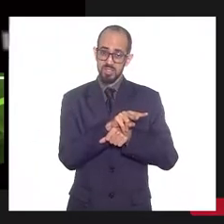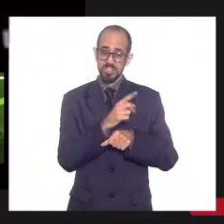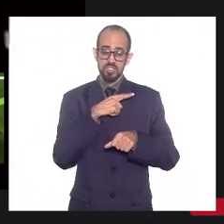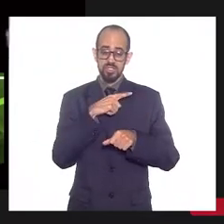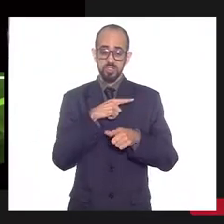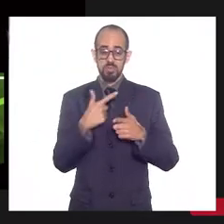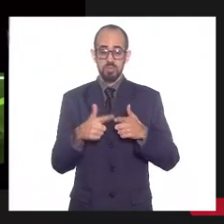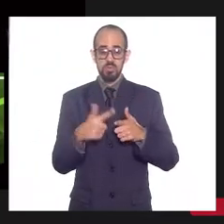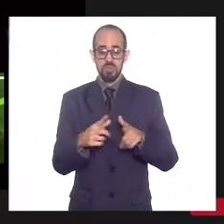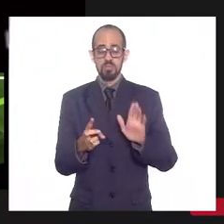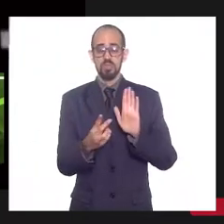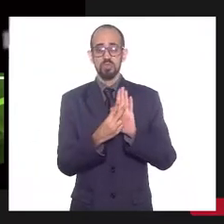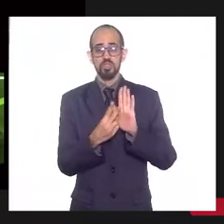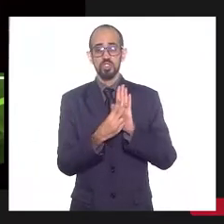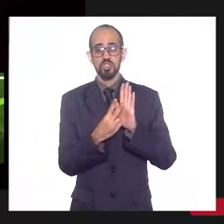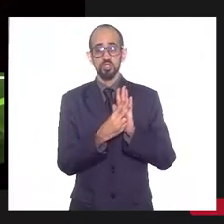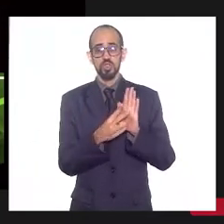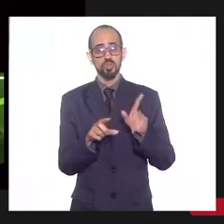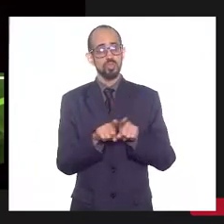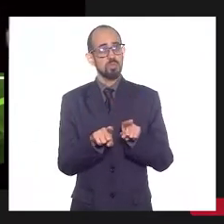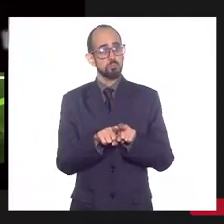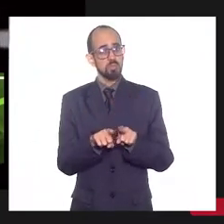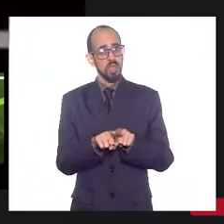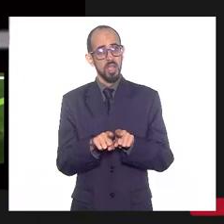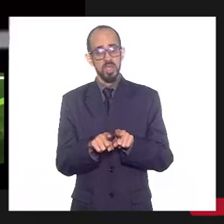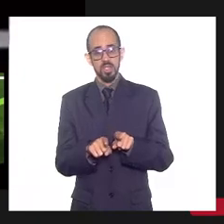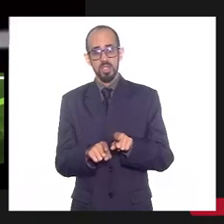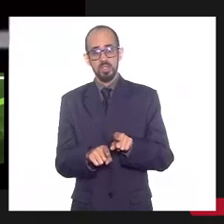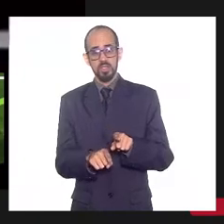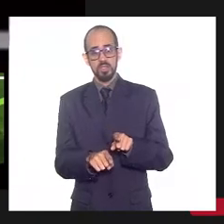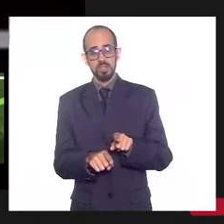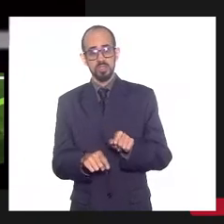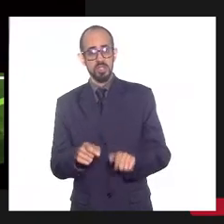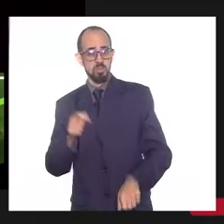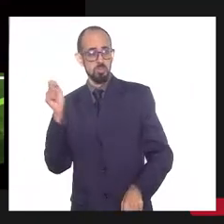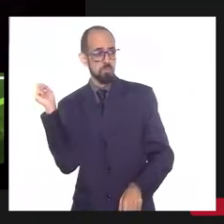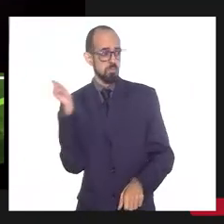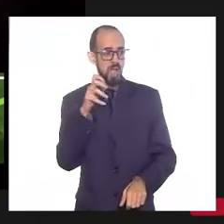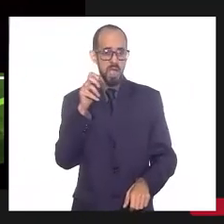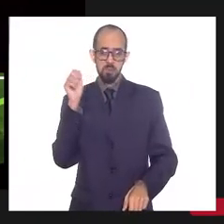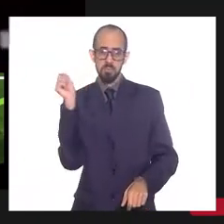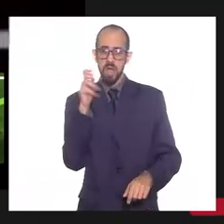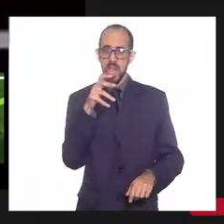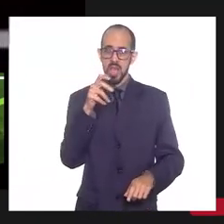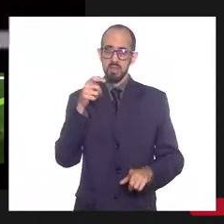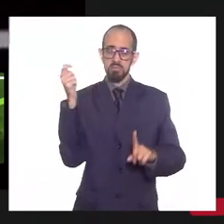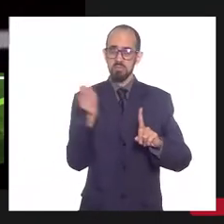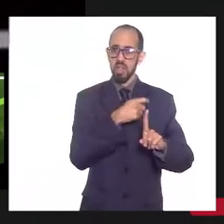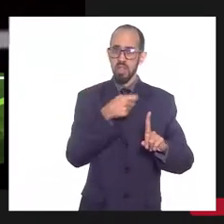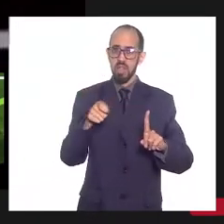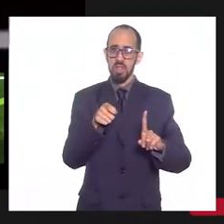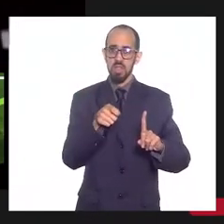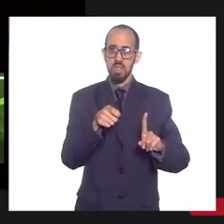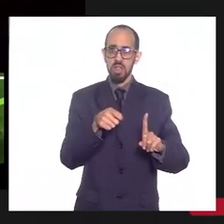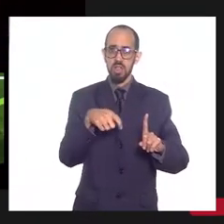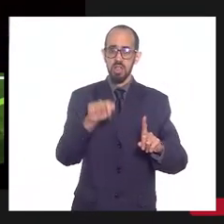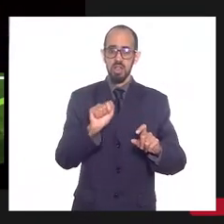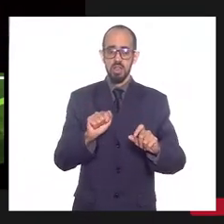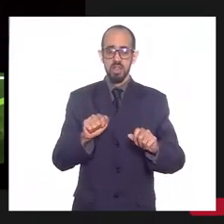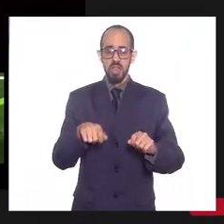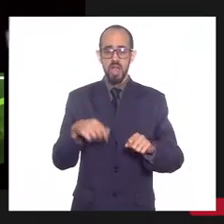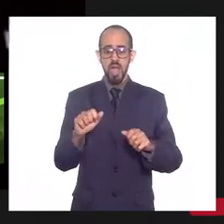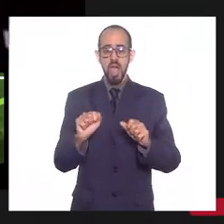indígenas agora estão sendo atacados na Amazônia já teve aqui Aldeia Maracanã Foi